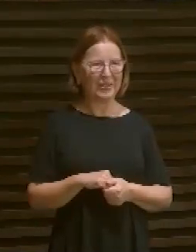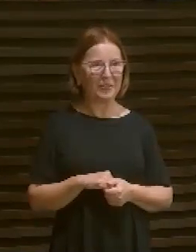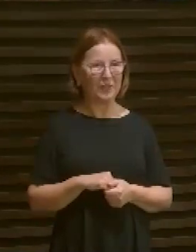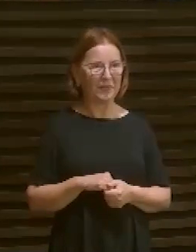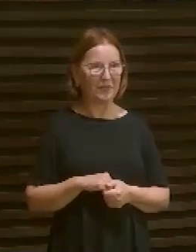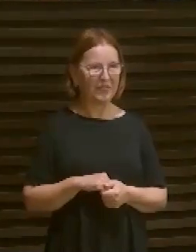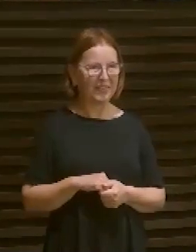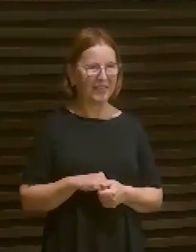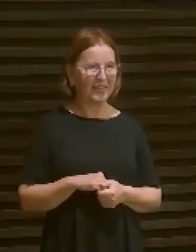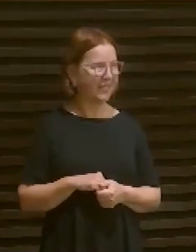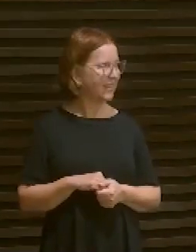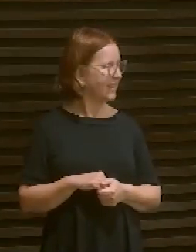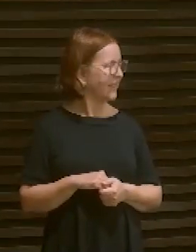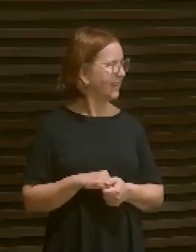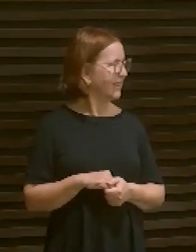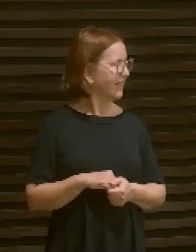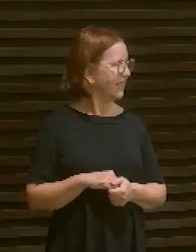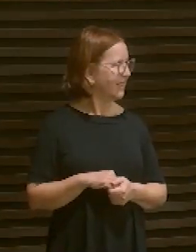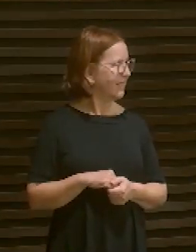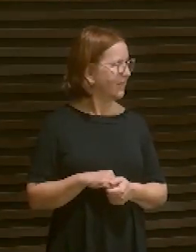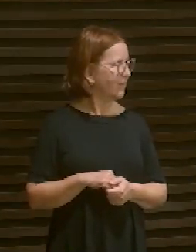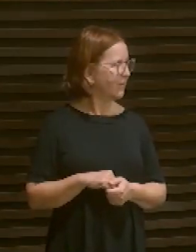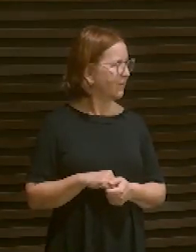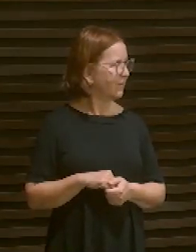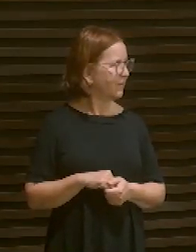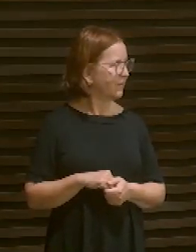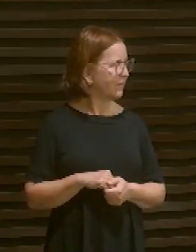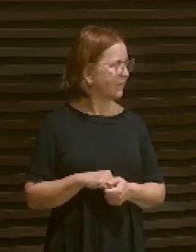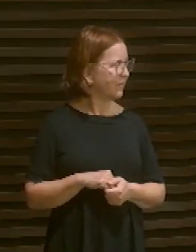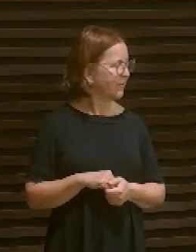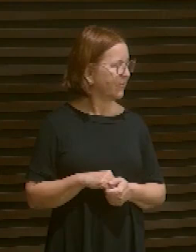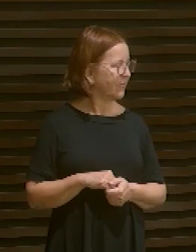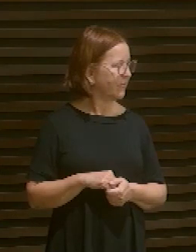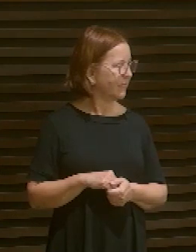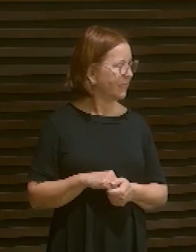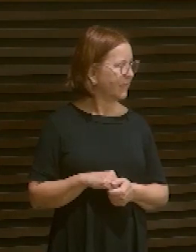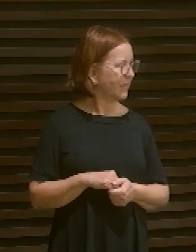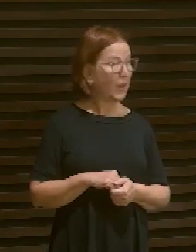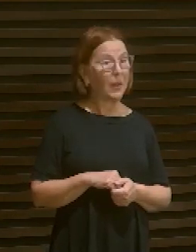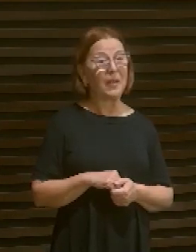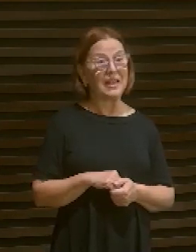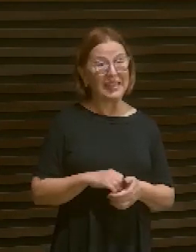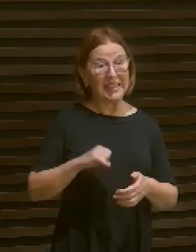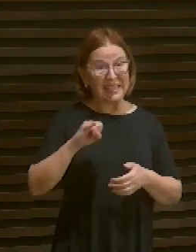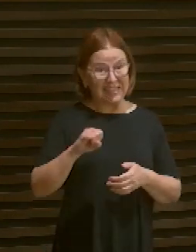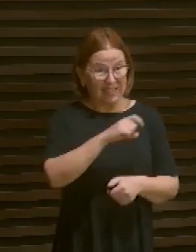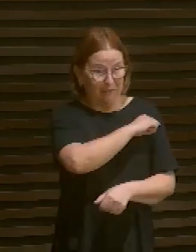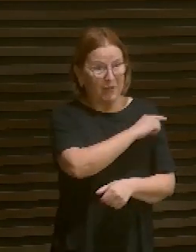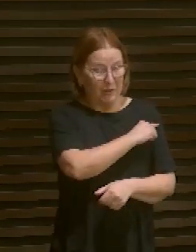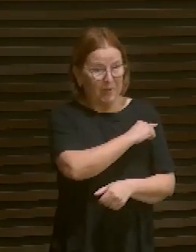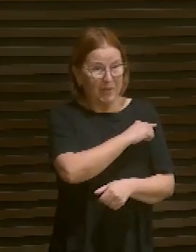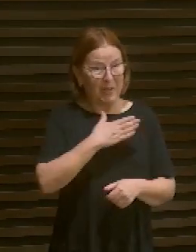Gente, uma menina pode fazer isso em mim. Meu Senhor Jesus não pode fazer isso